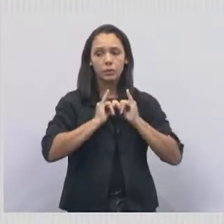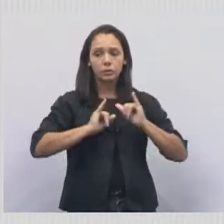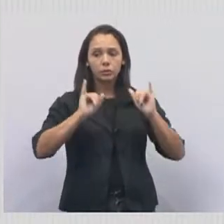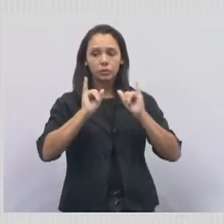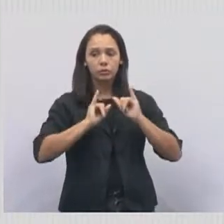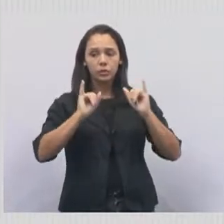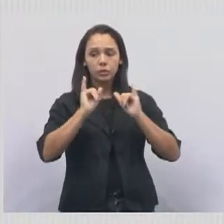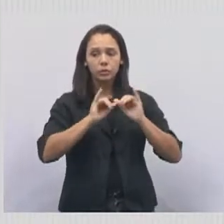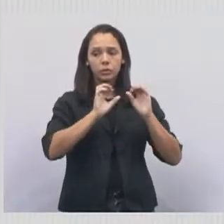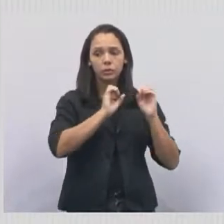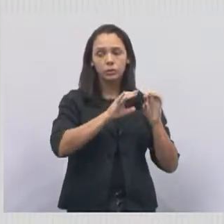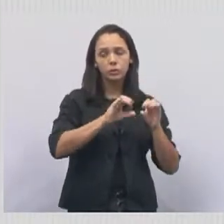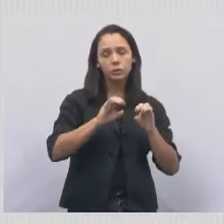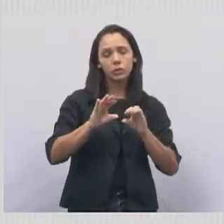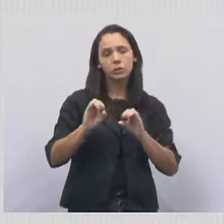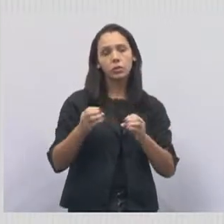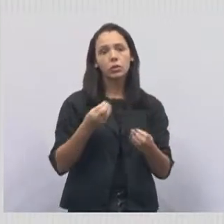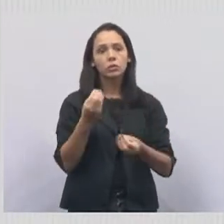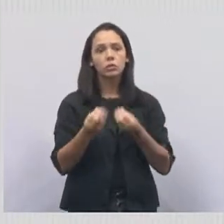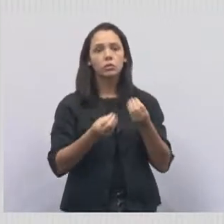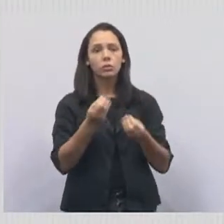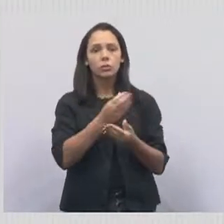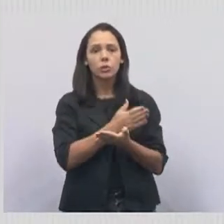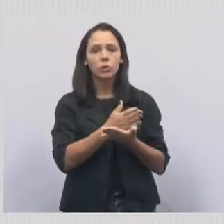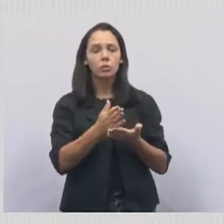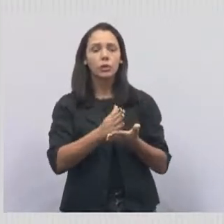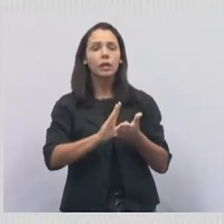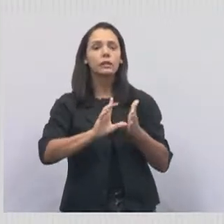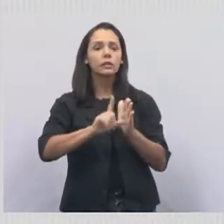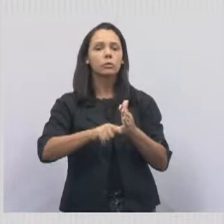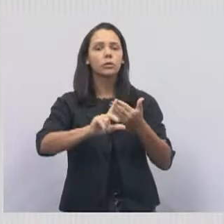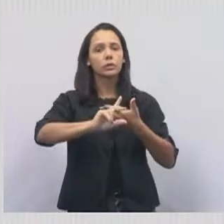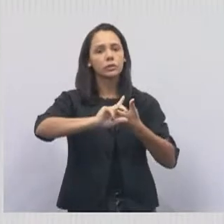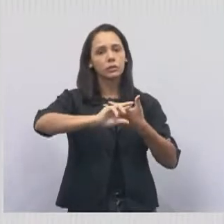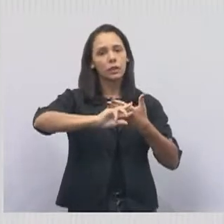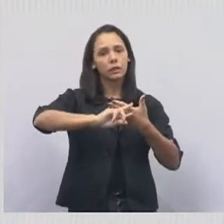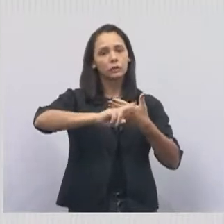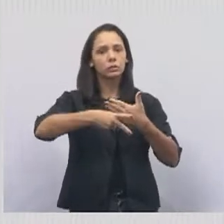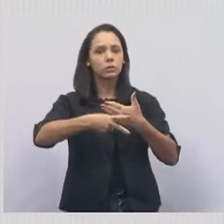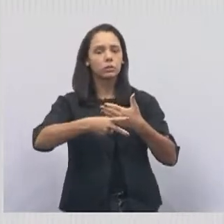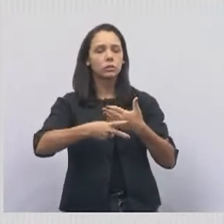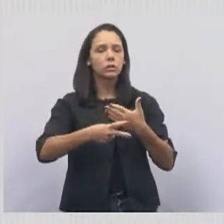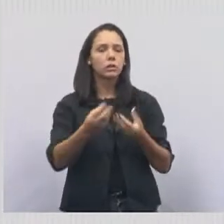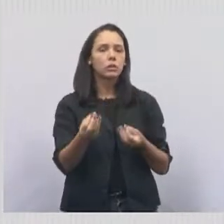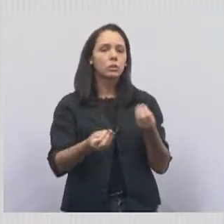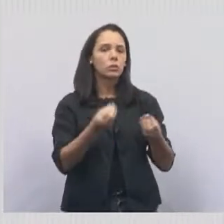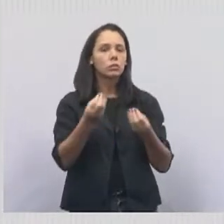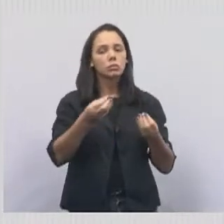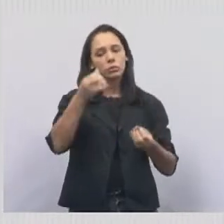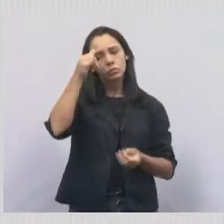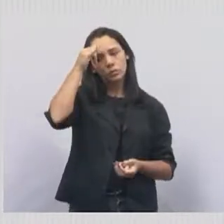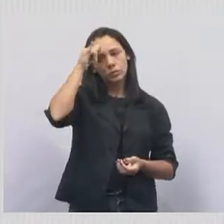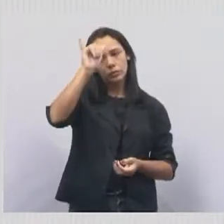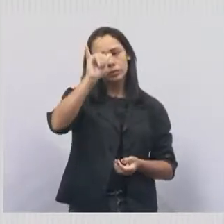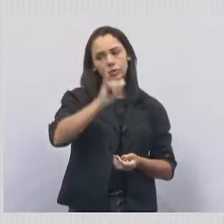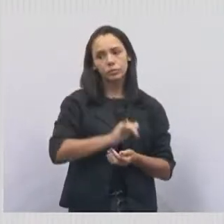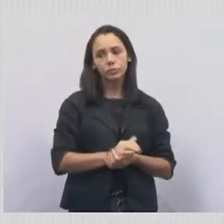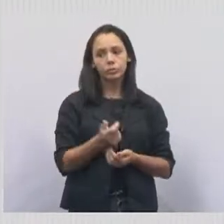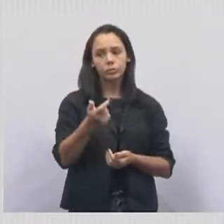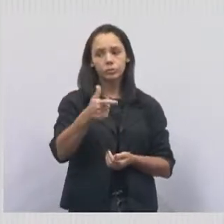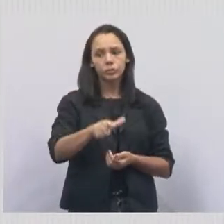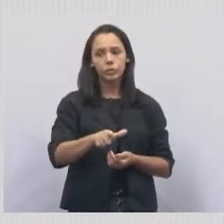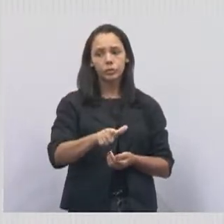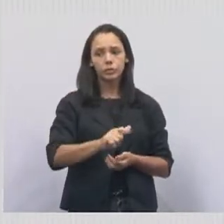educacionais sobre causas consequências e modo de evitá-las próximo